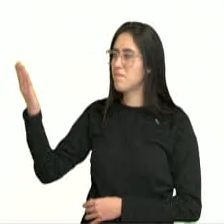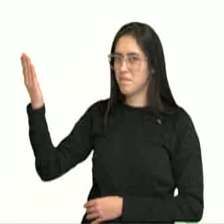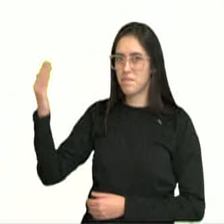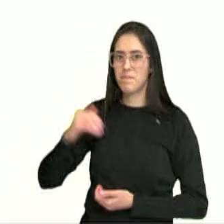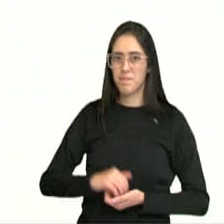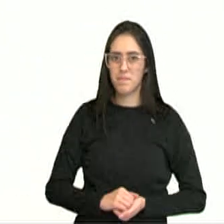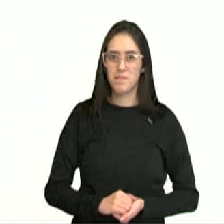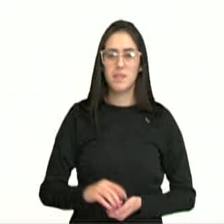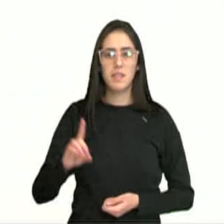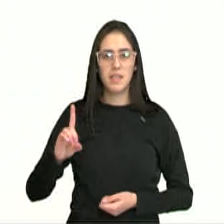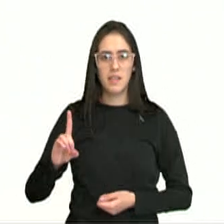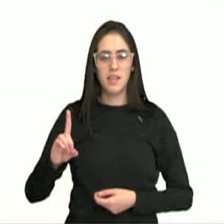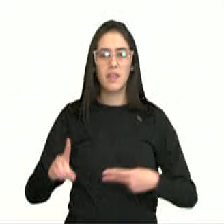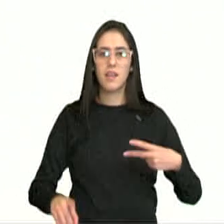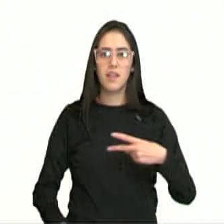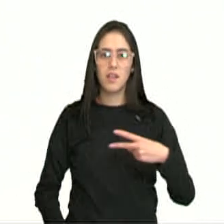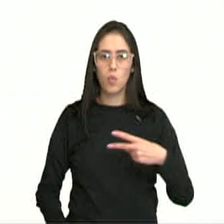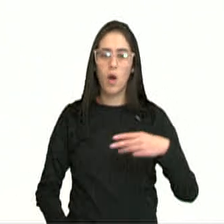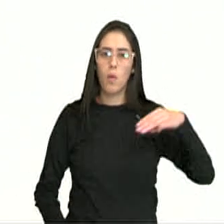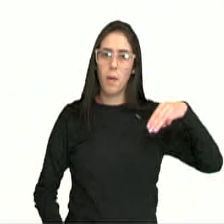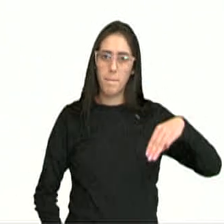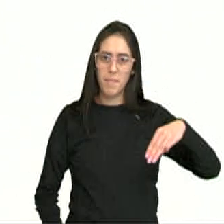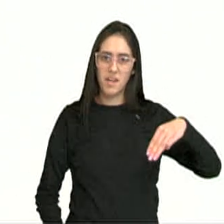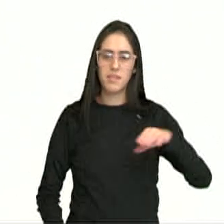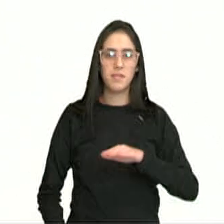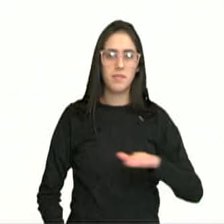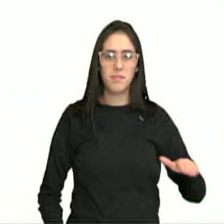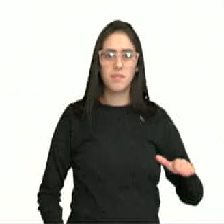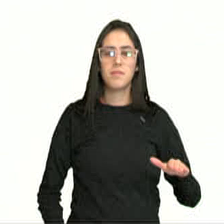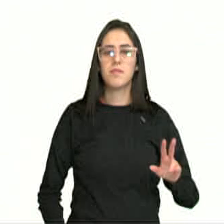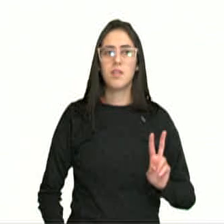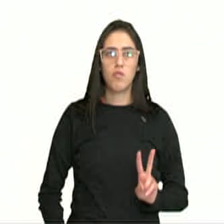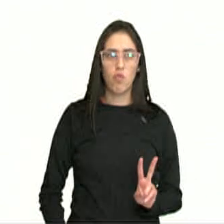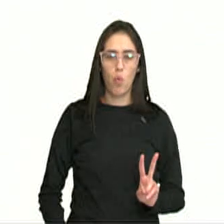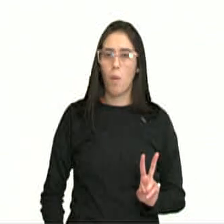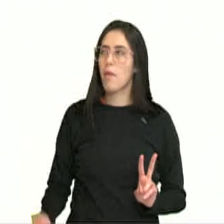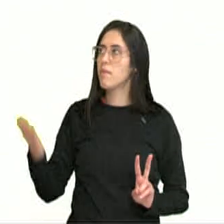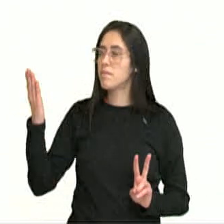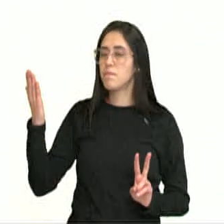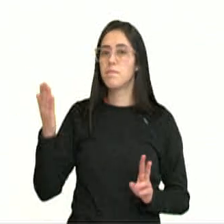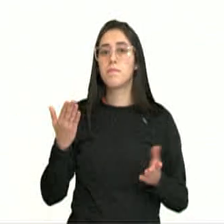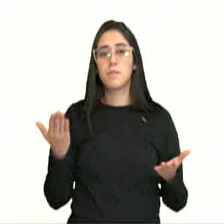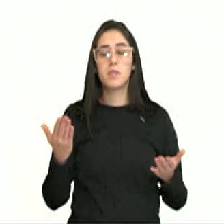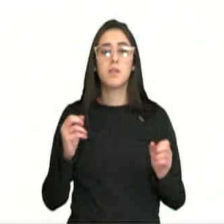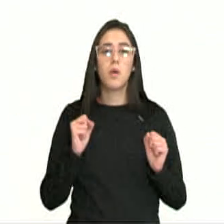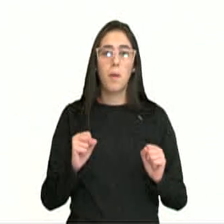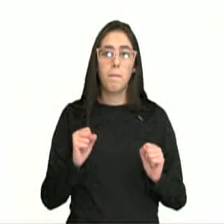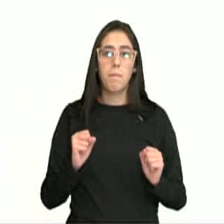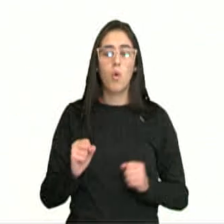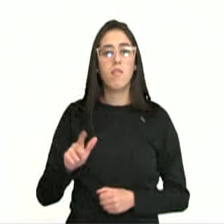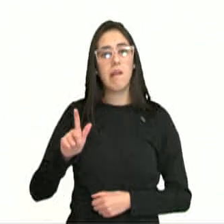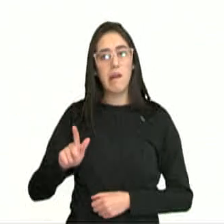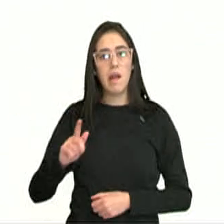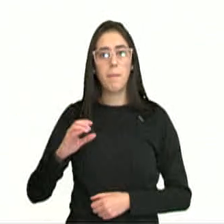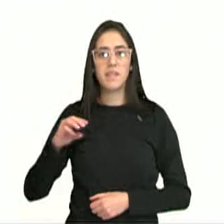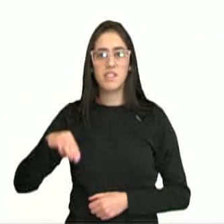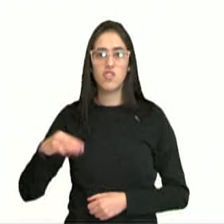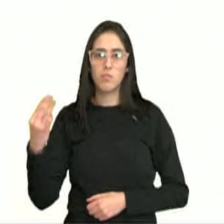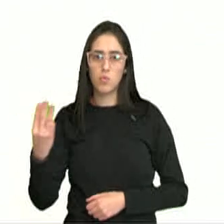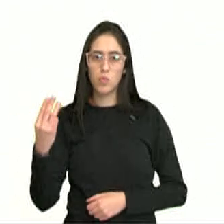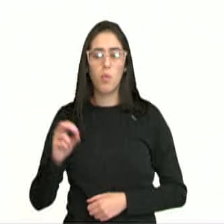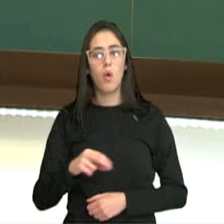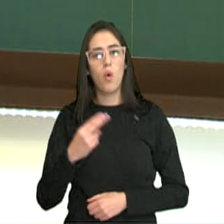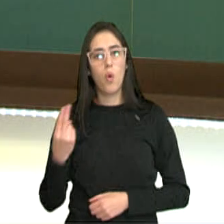Então, densidade é igual a massa dividido por volume. E aí a unidade pode ser gramas por centímetros cúbicos ou gramas